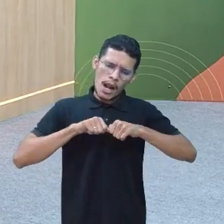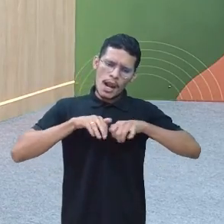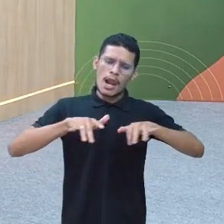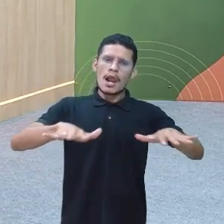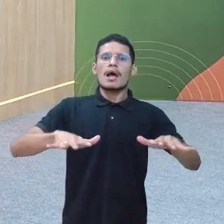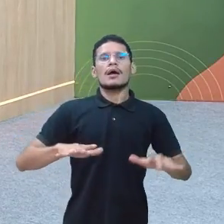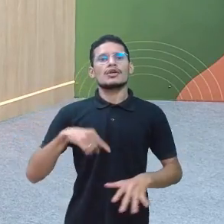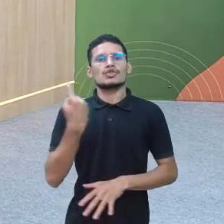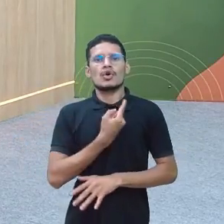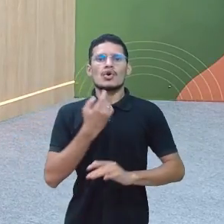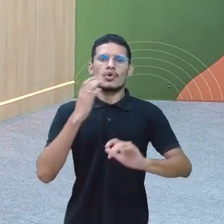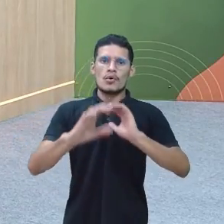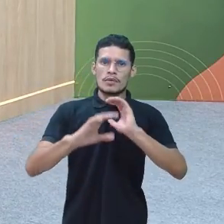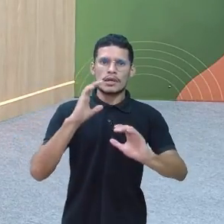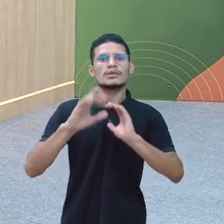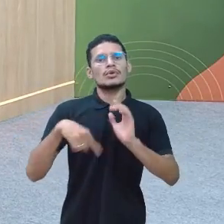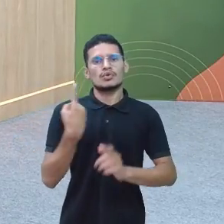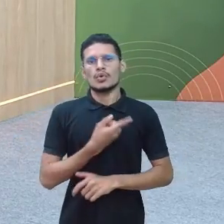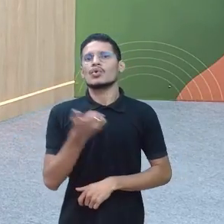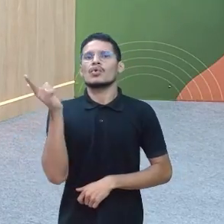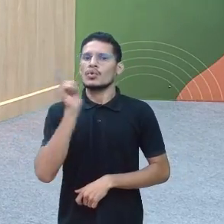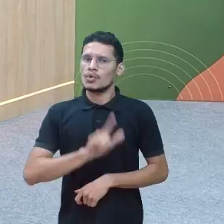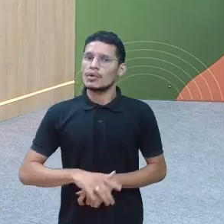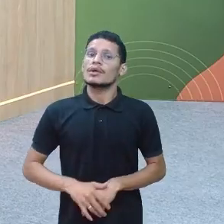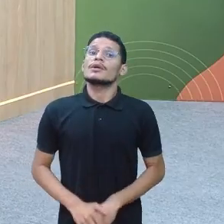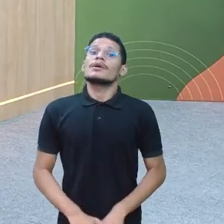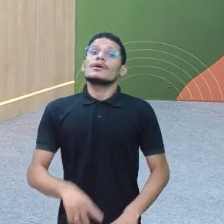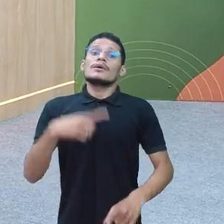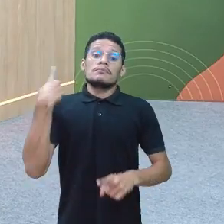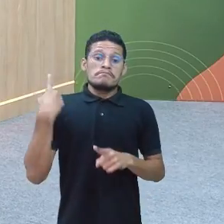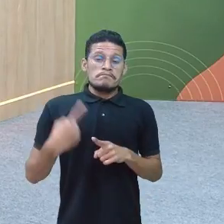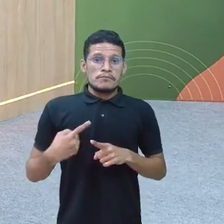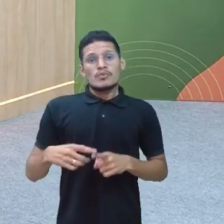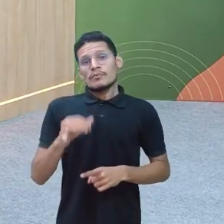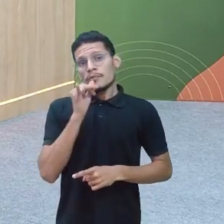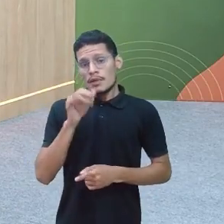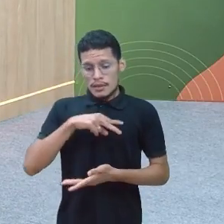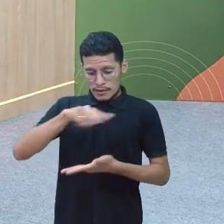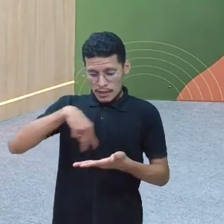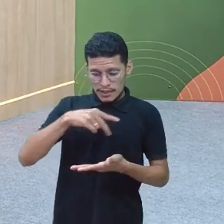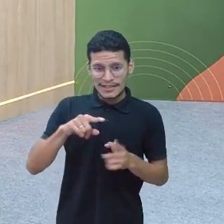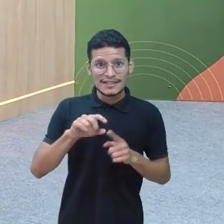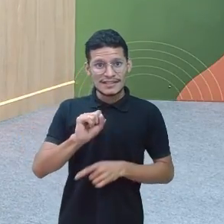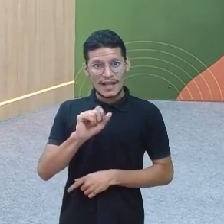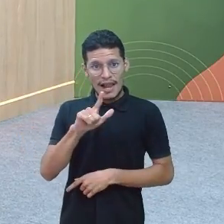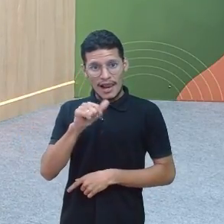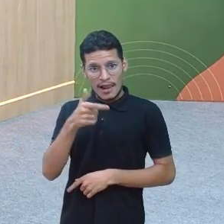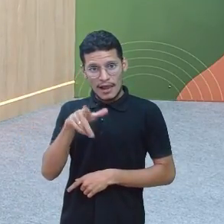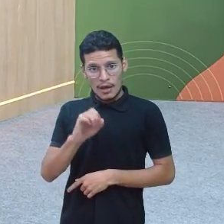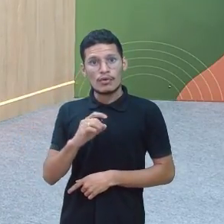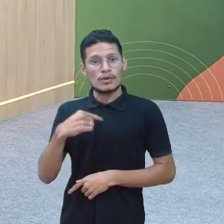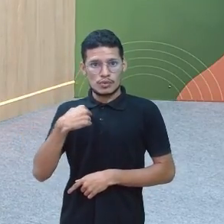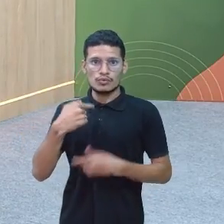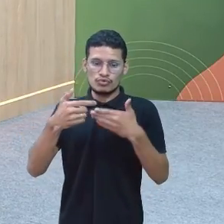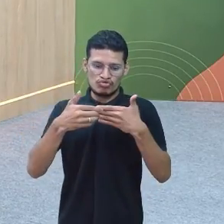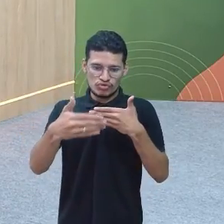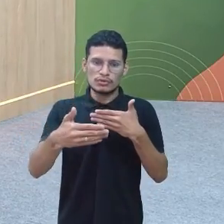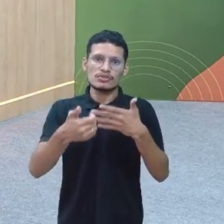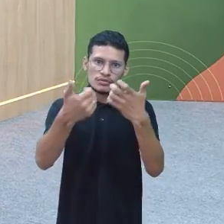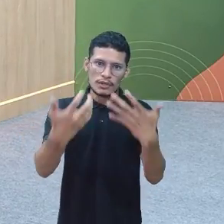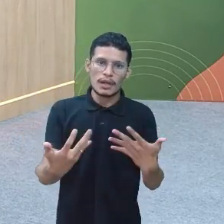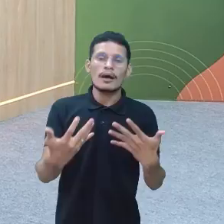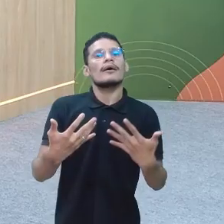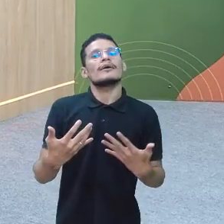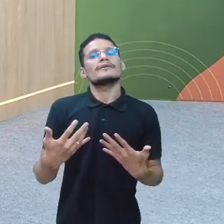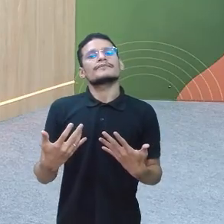nossa comunicação. Tranquilo? Porque a dança de salão, como a gente vai ver lá na frente, foi uma